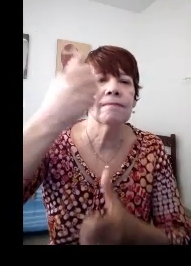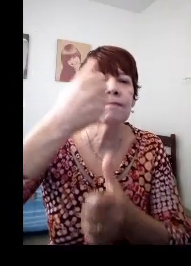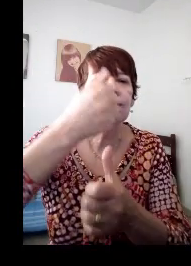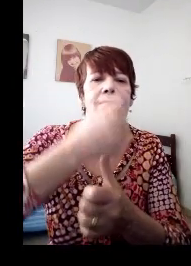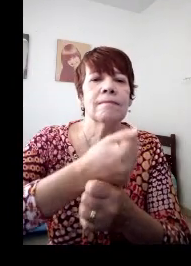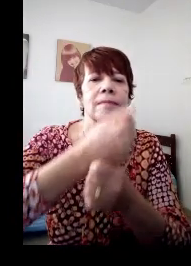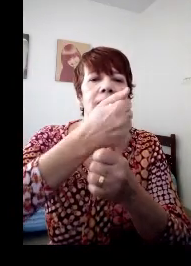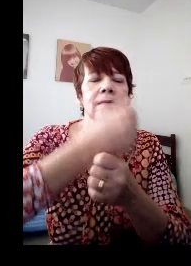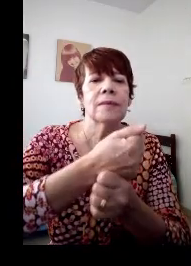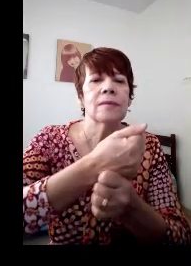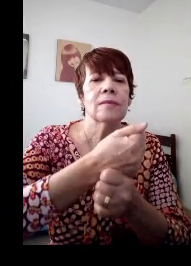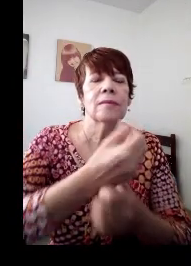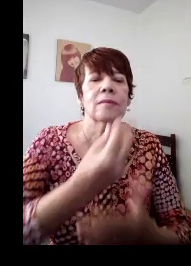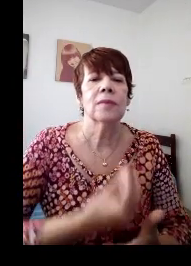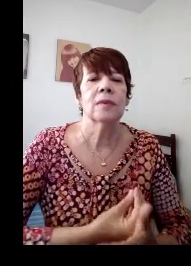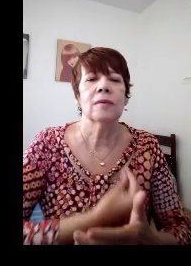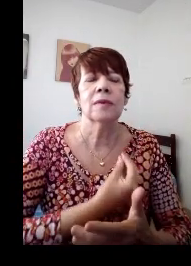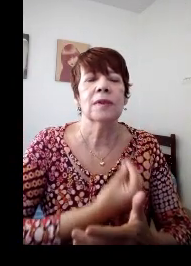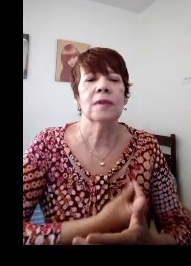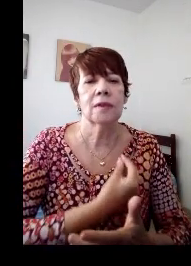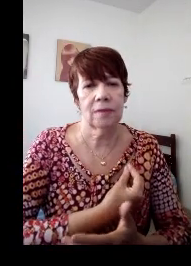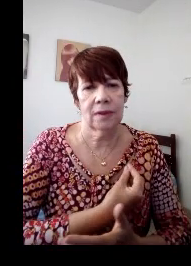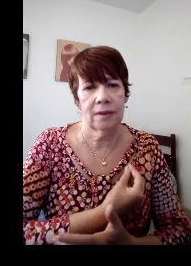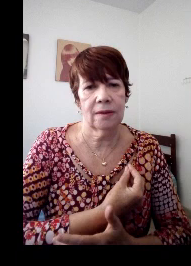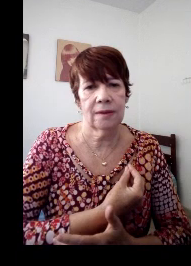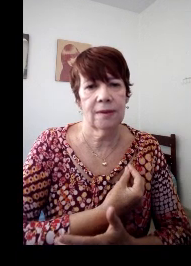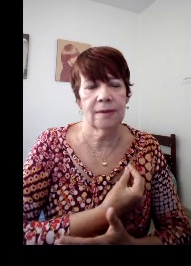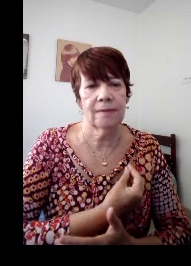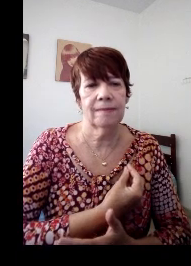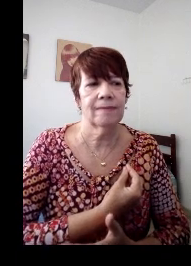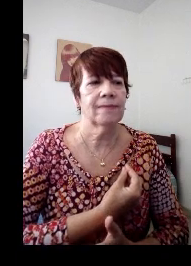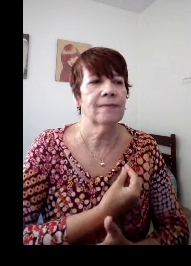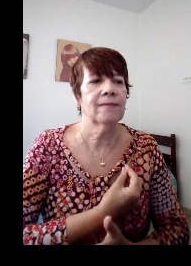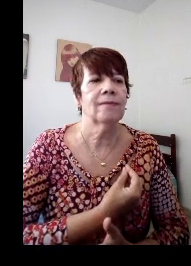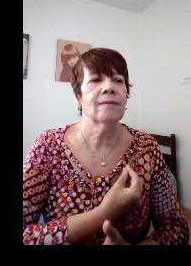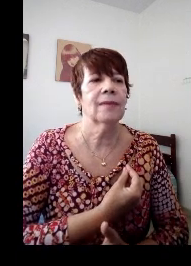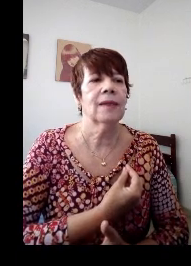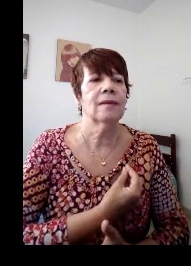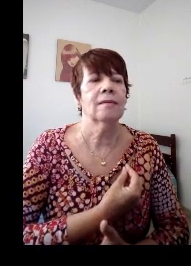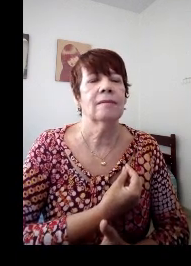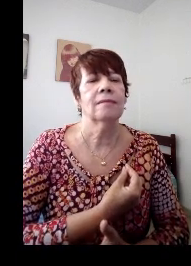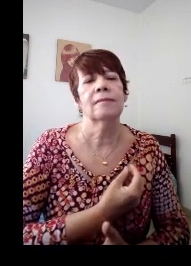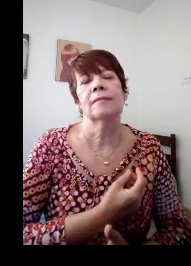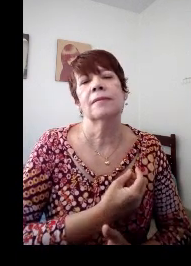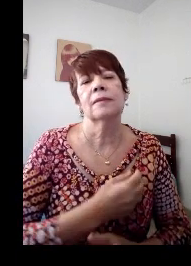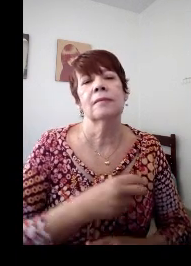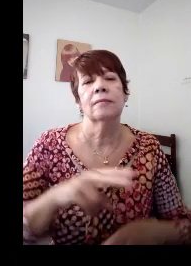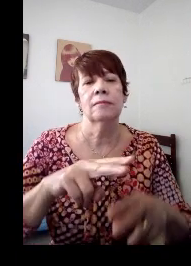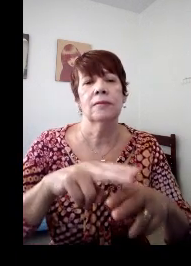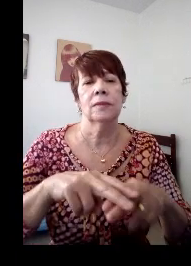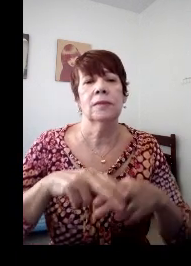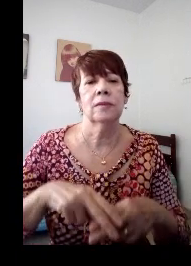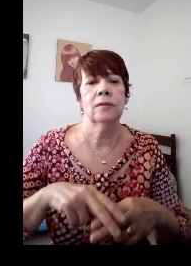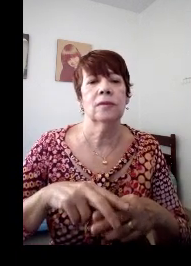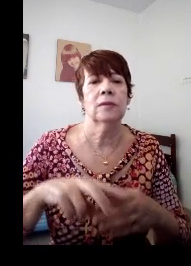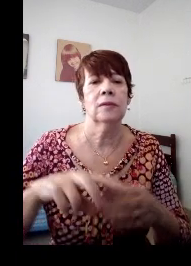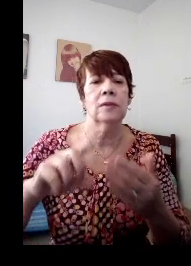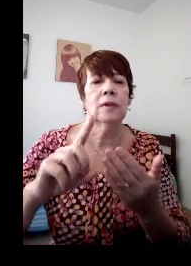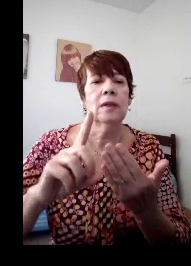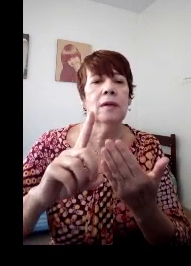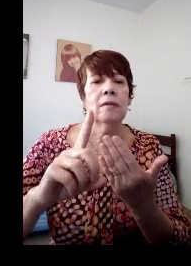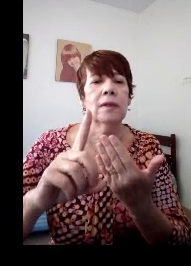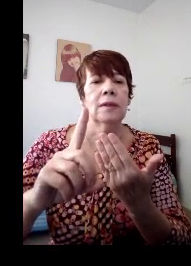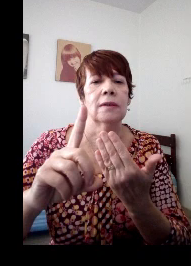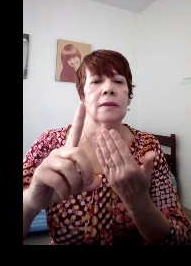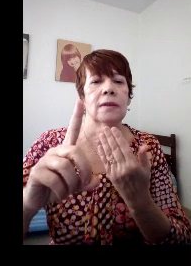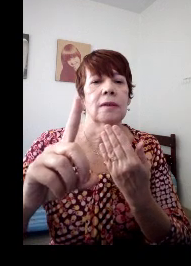da igreja do Senhor, a igreja de Cristo, eu começo a me afastar,